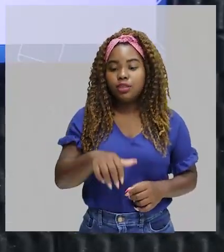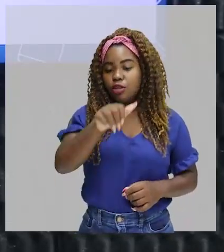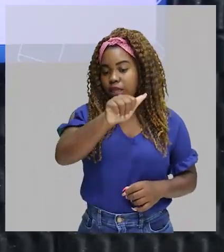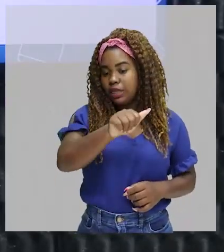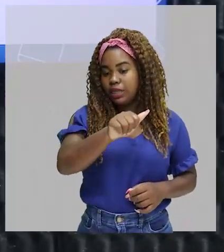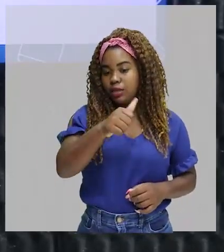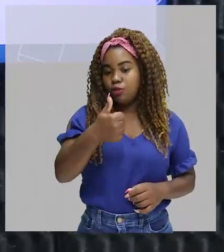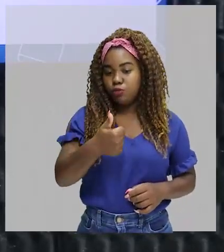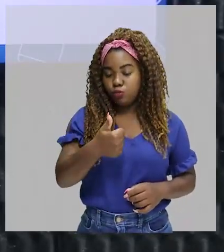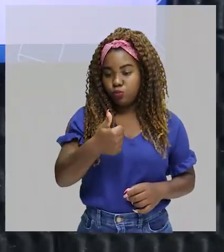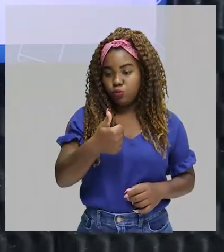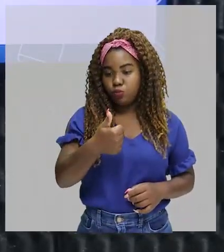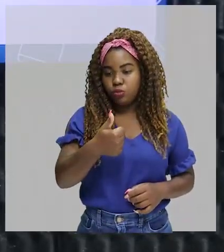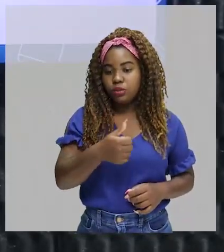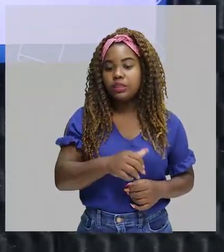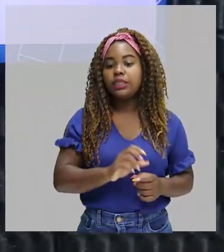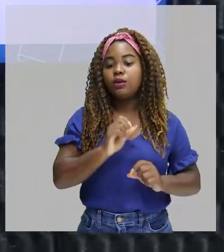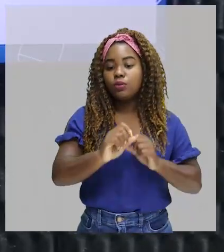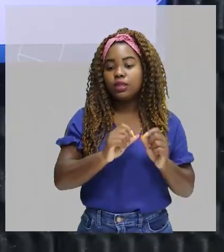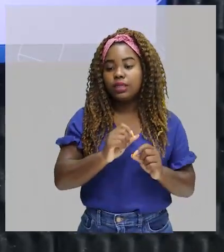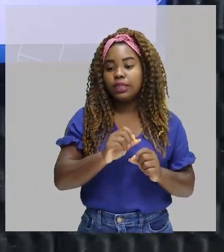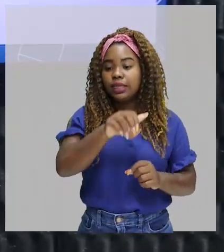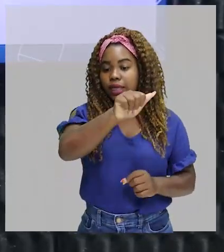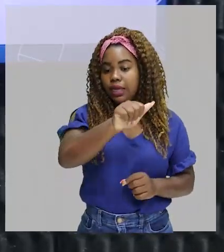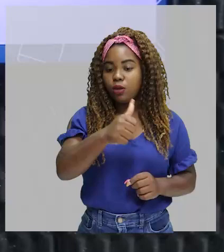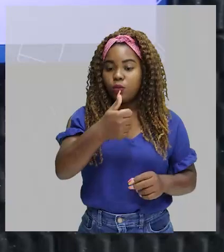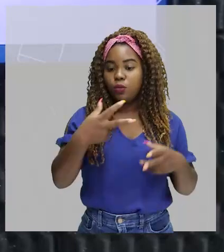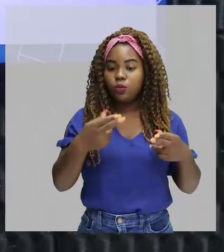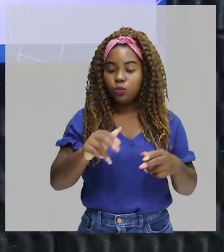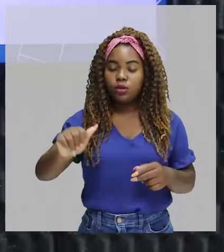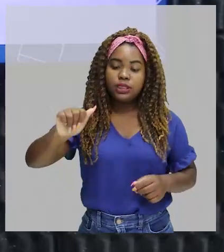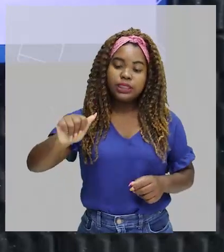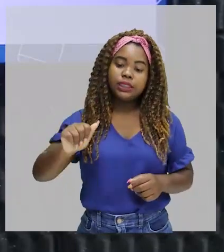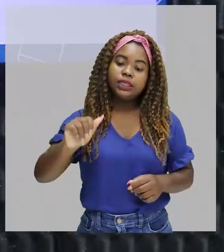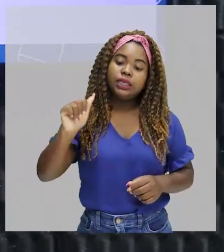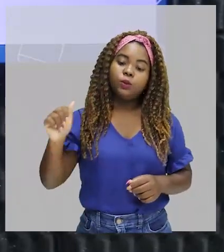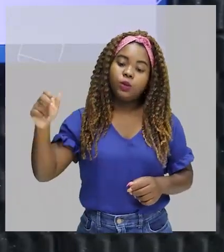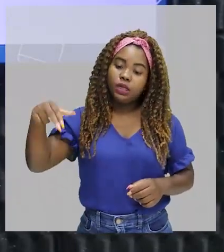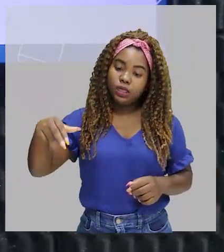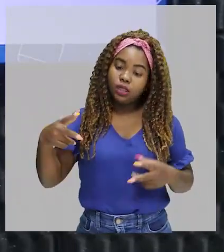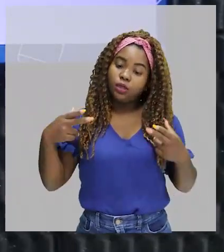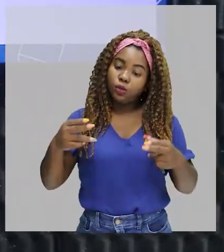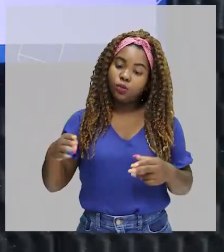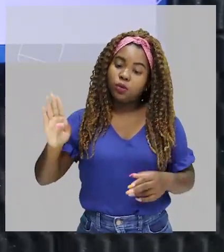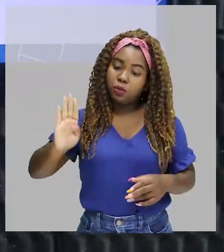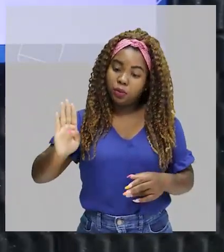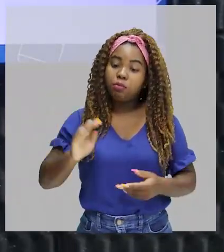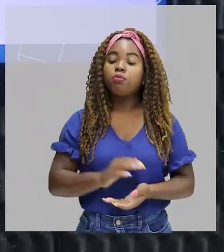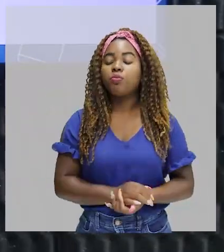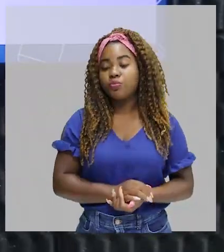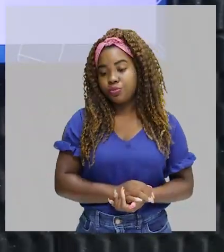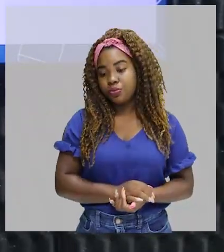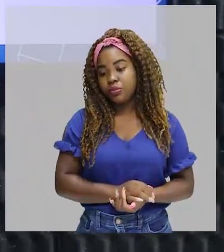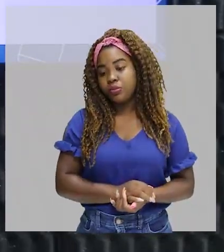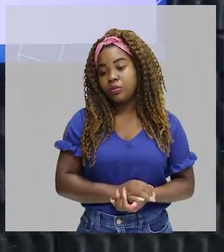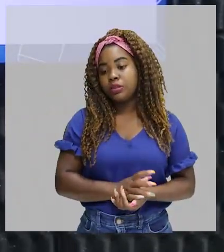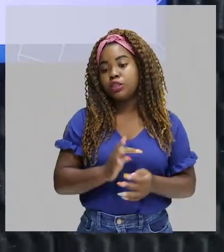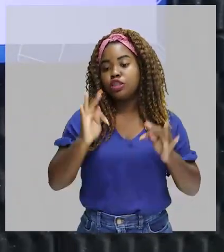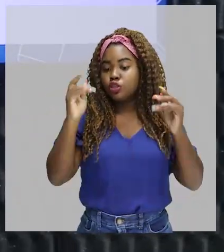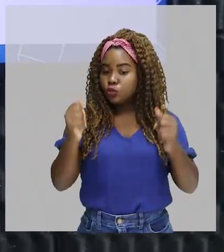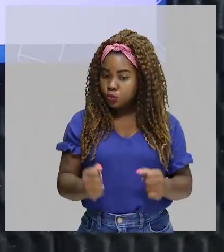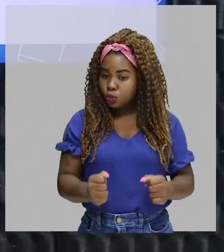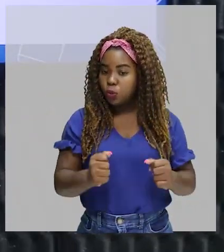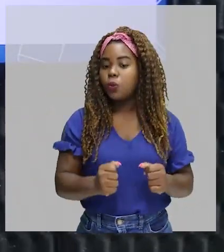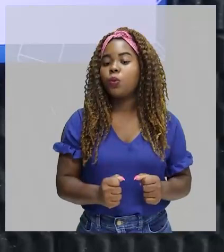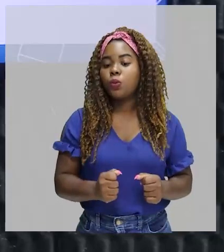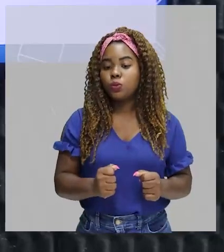são justamente aquele A e aquele B, o A1 vai ser o A, o AN vai ser o B, e eu tenho um total de